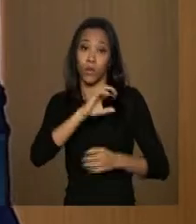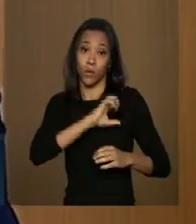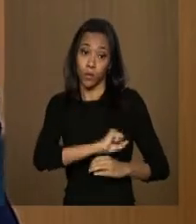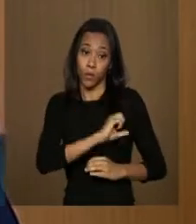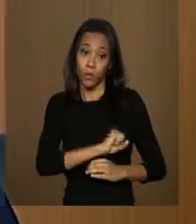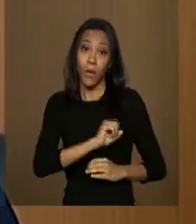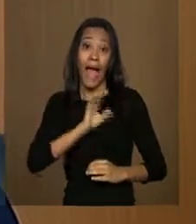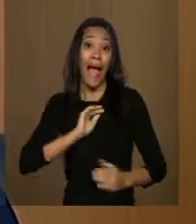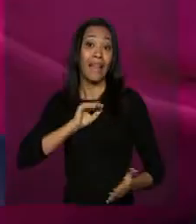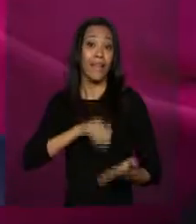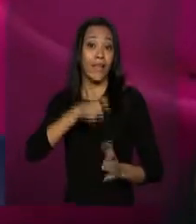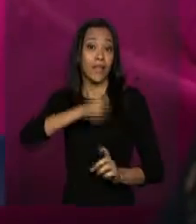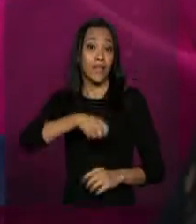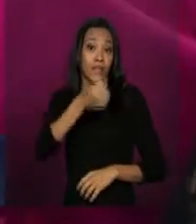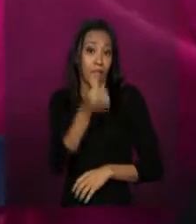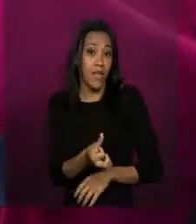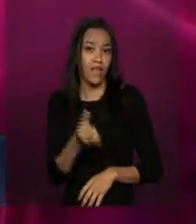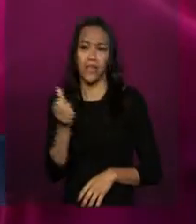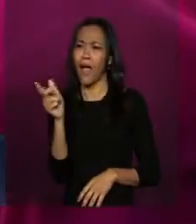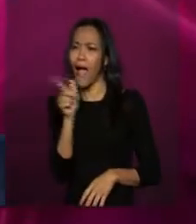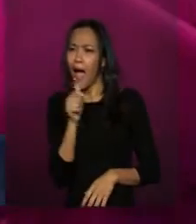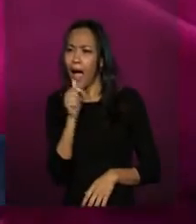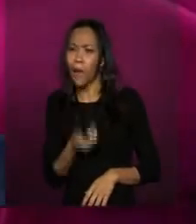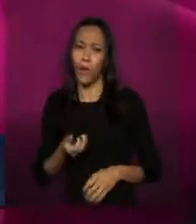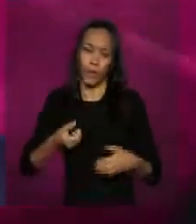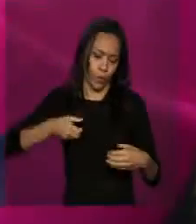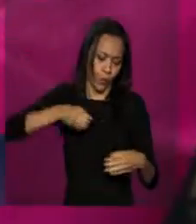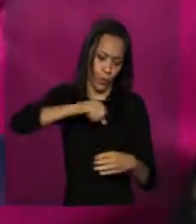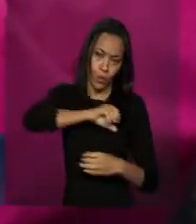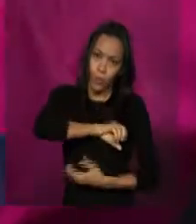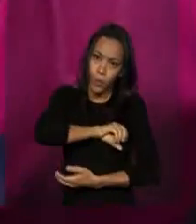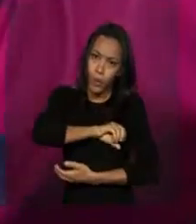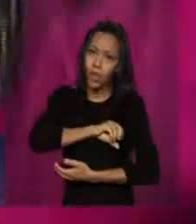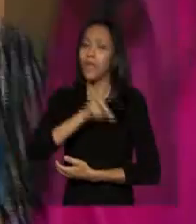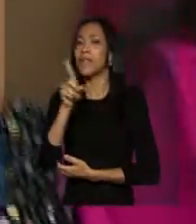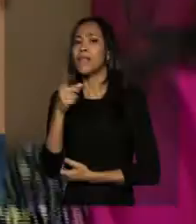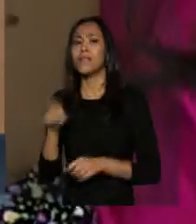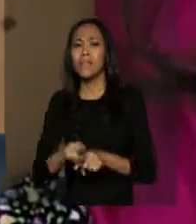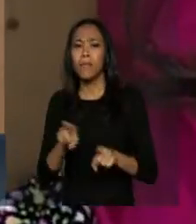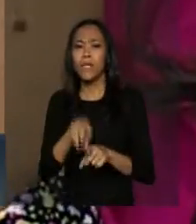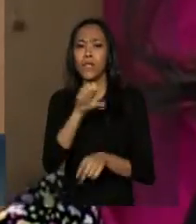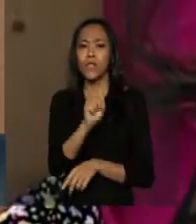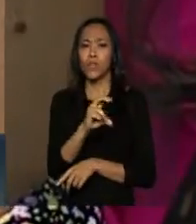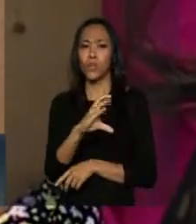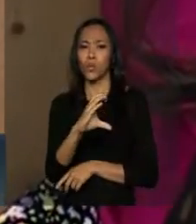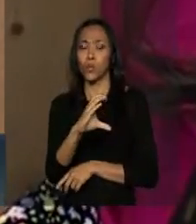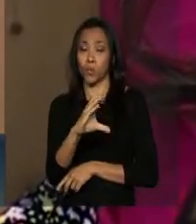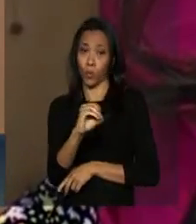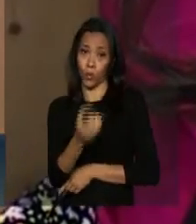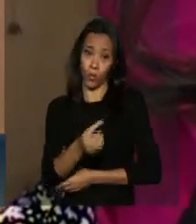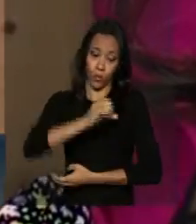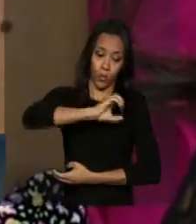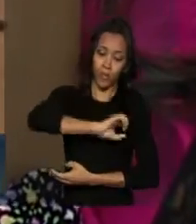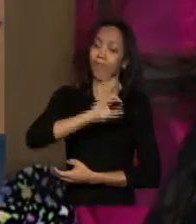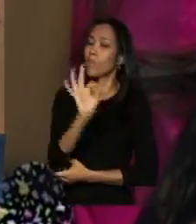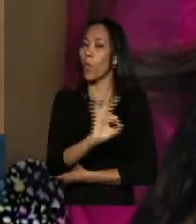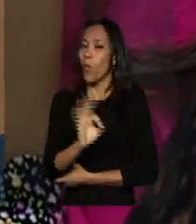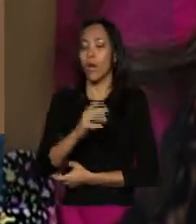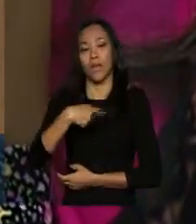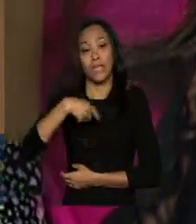Então, eu dizia, não dê nem água, nem suco para o seu bebê, só leite materno. Bem, Maria Luísa mamou os primeiros